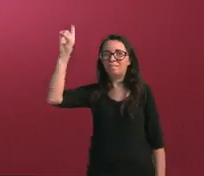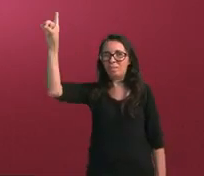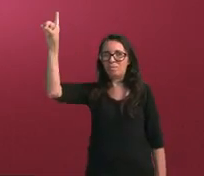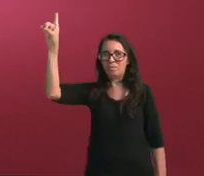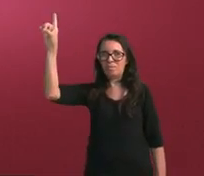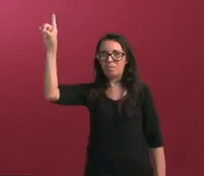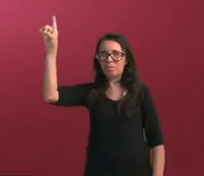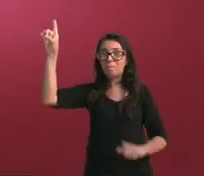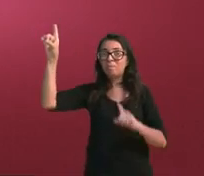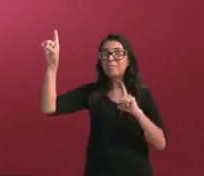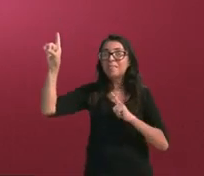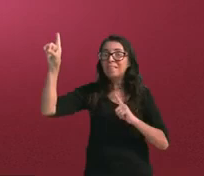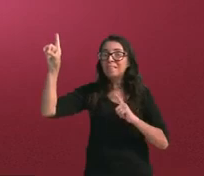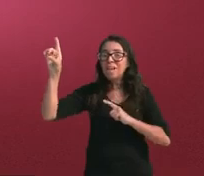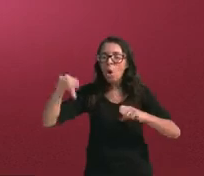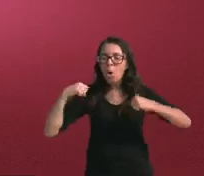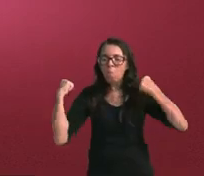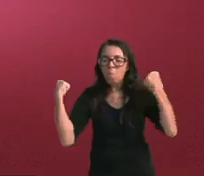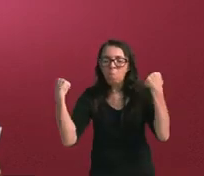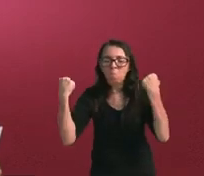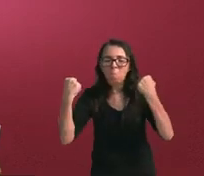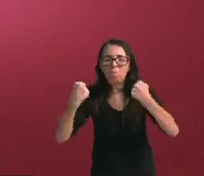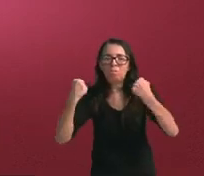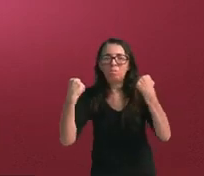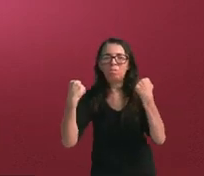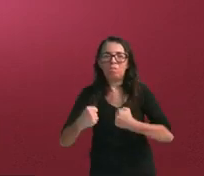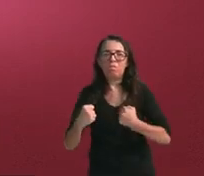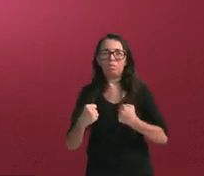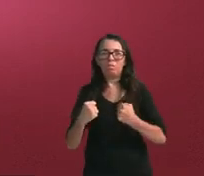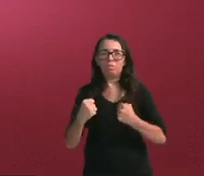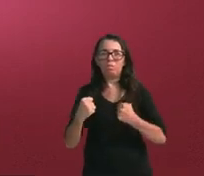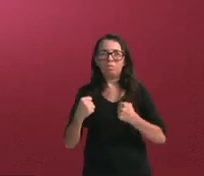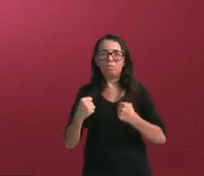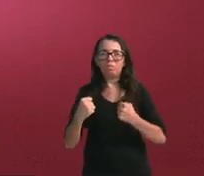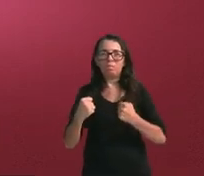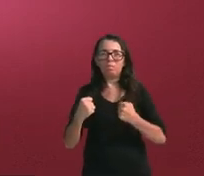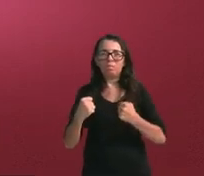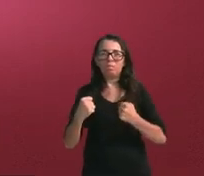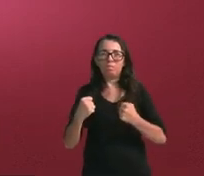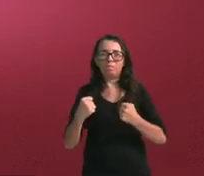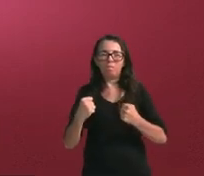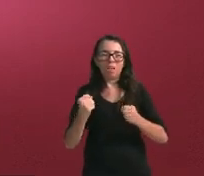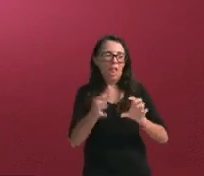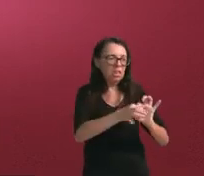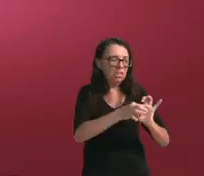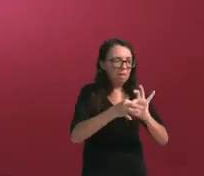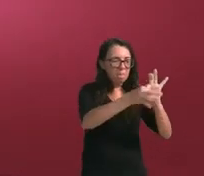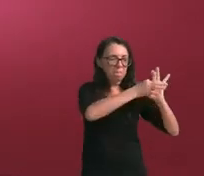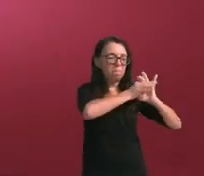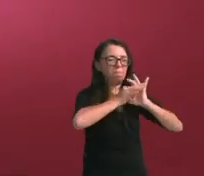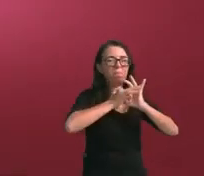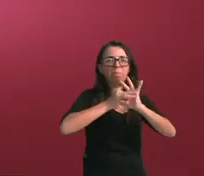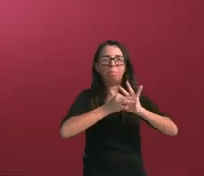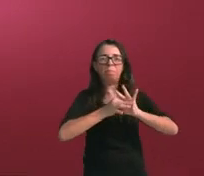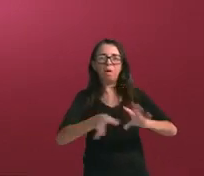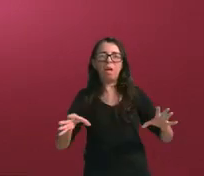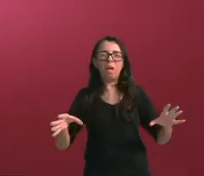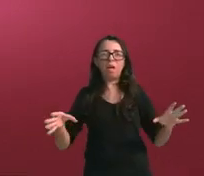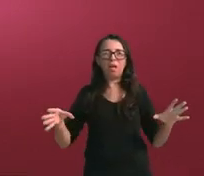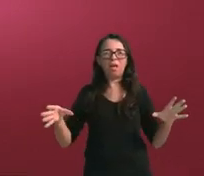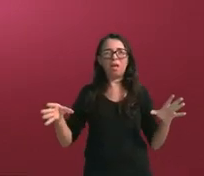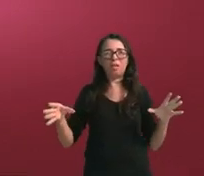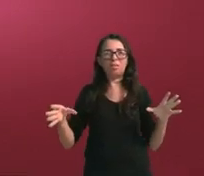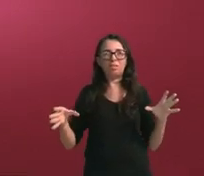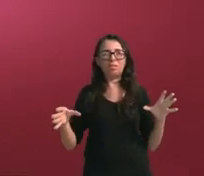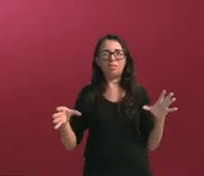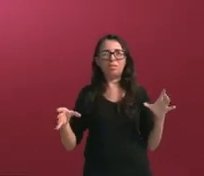pontos espirituais, né? Obras espirituais através de nós, é em Cristo, né? Então aqui, se